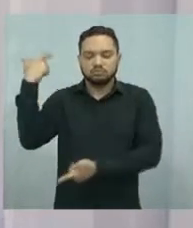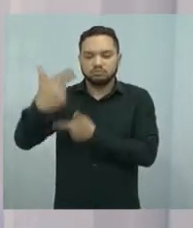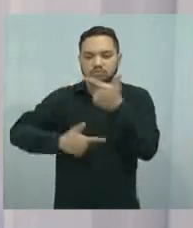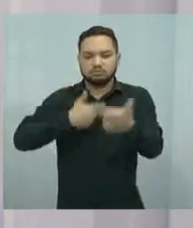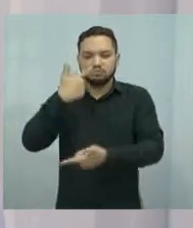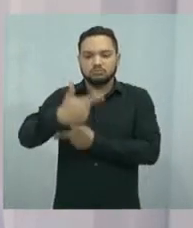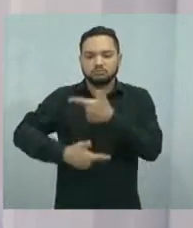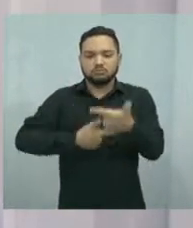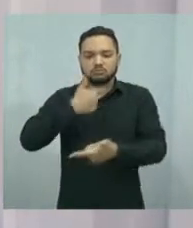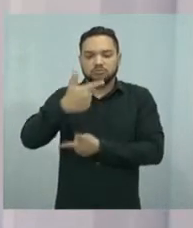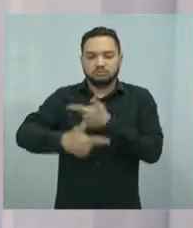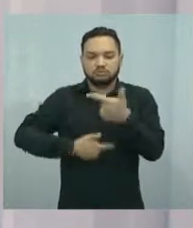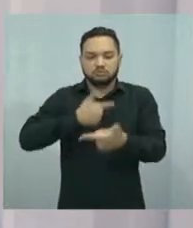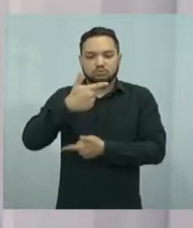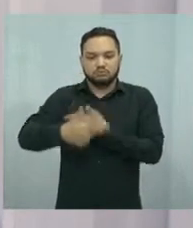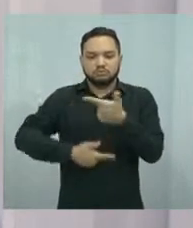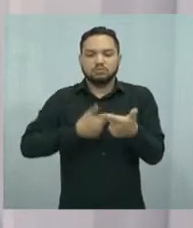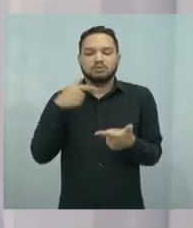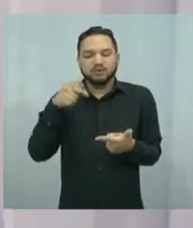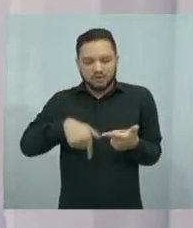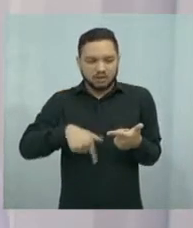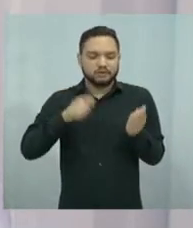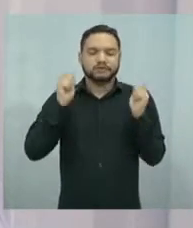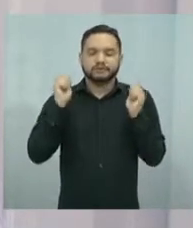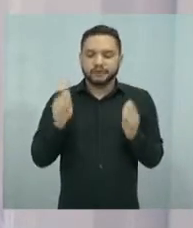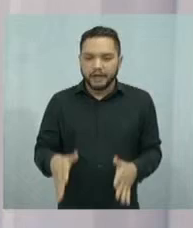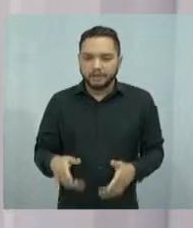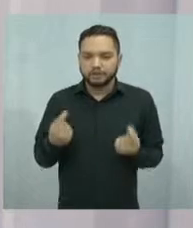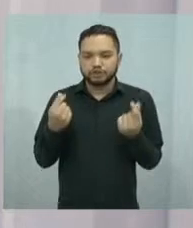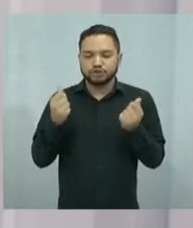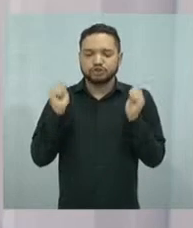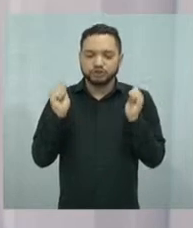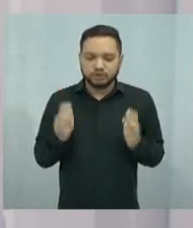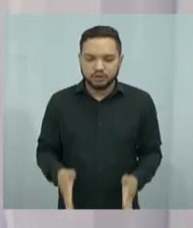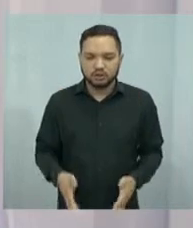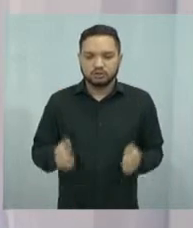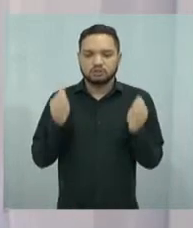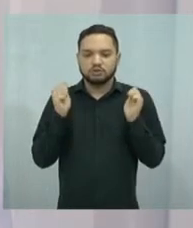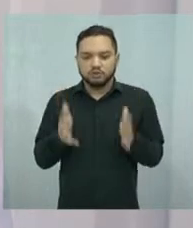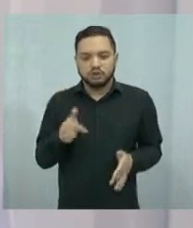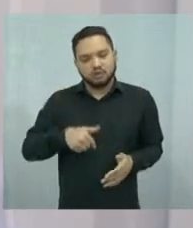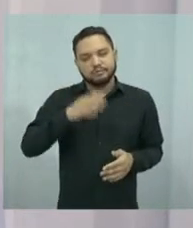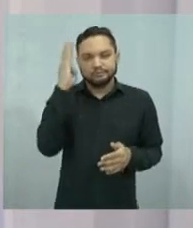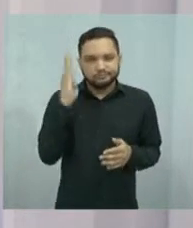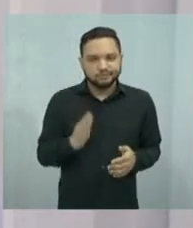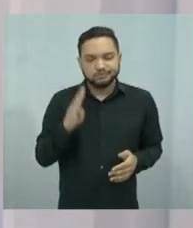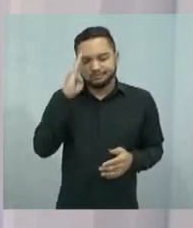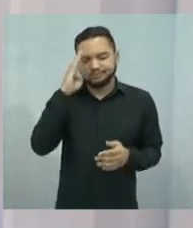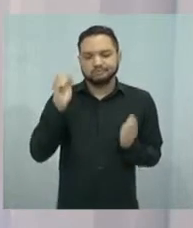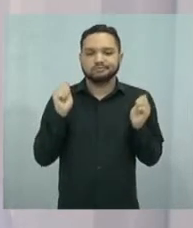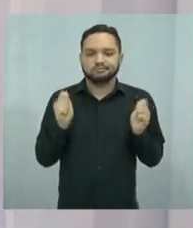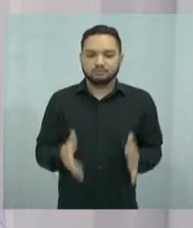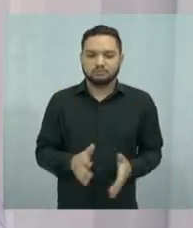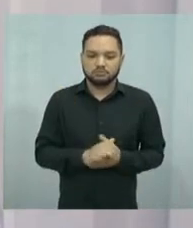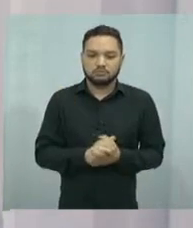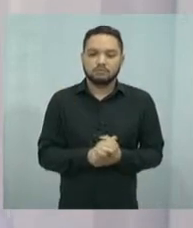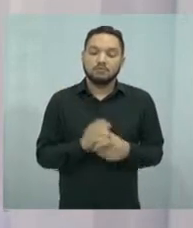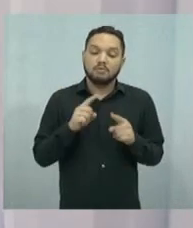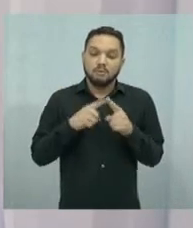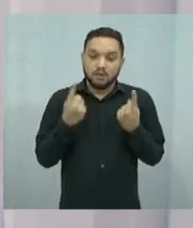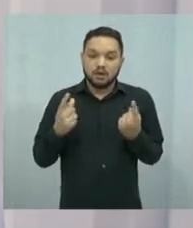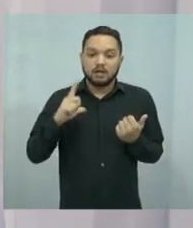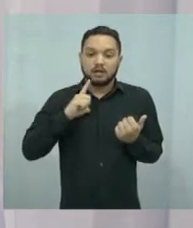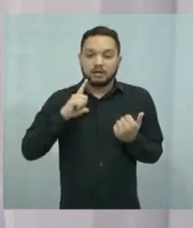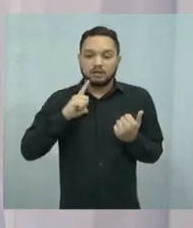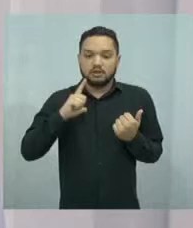porque a filantropia custa muito dinheiro. Fazer filantropia é muito caro no Brasil. Mas hoje nós temos um braço muito